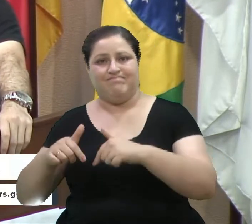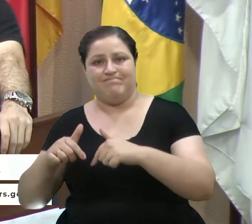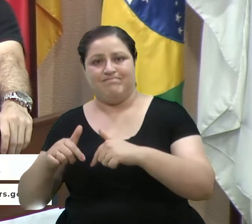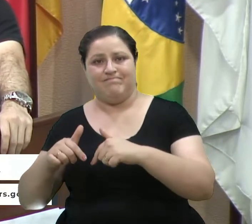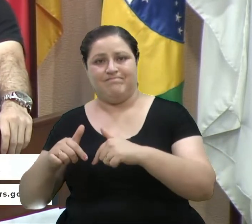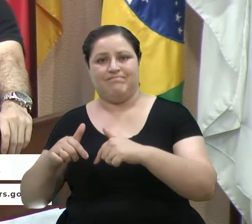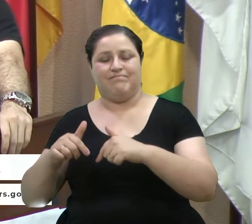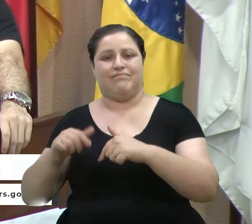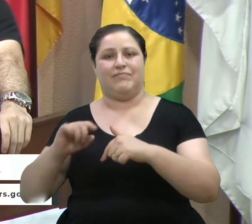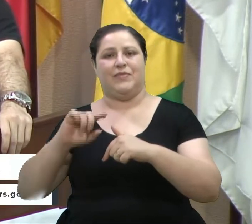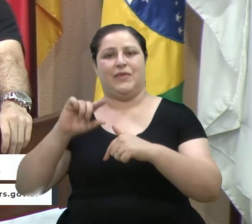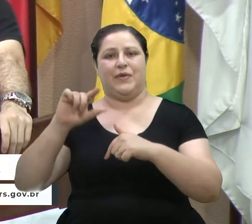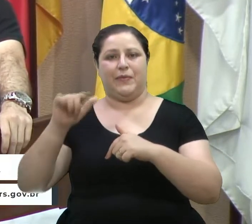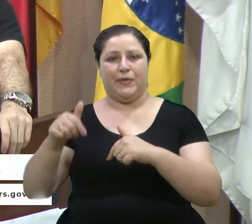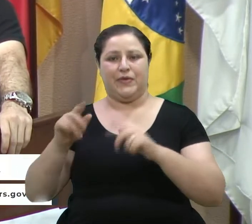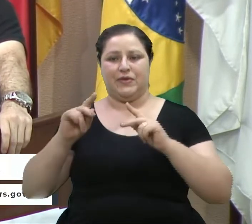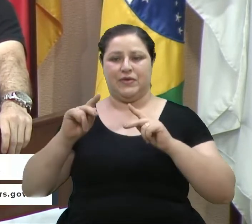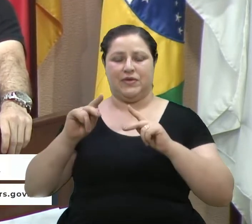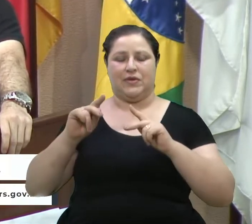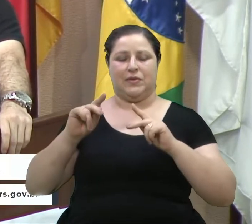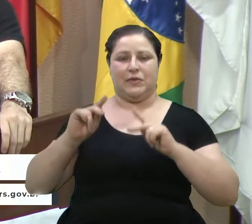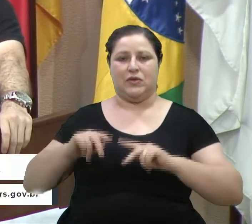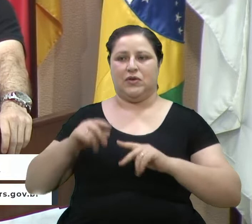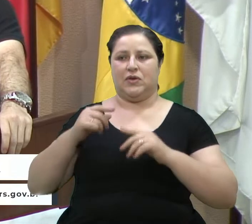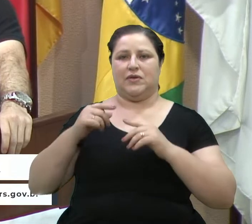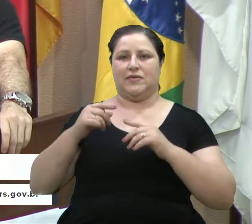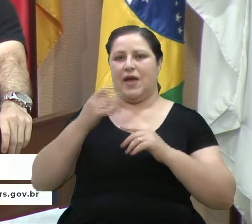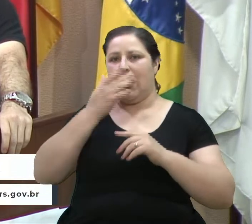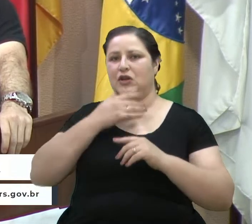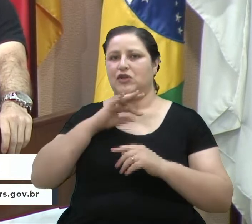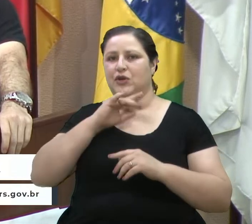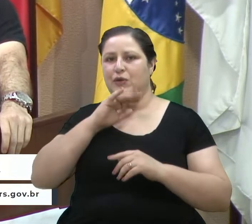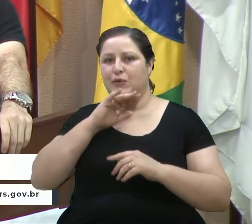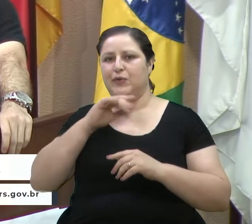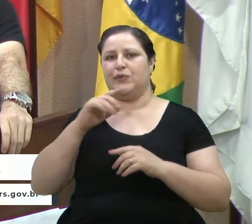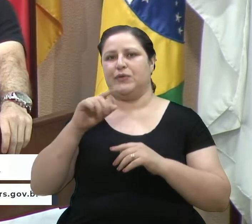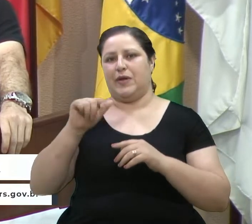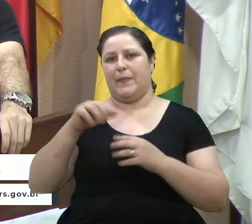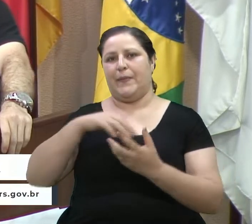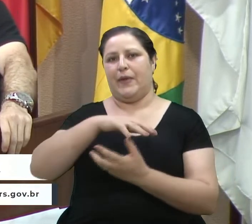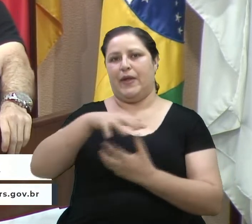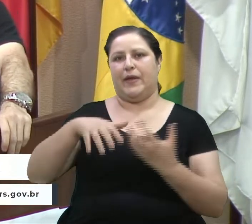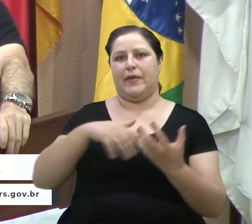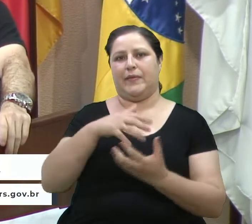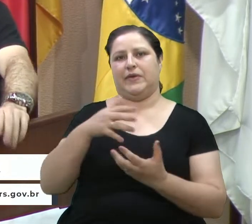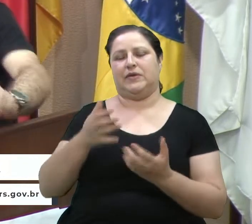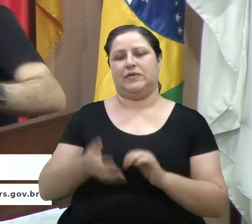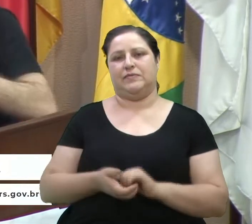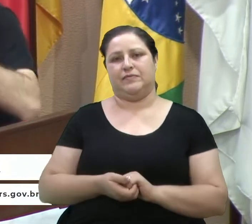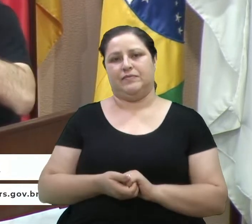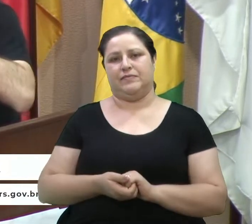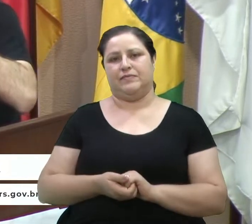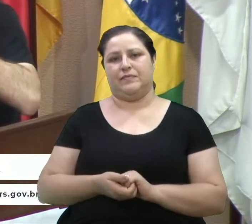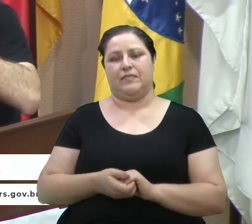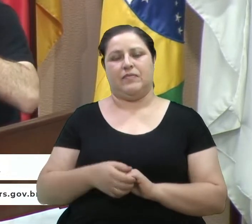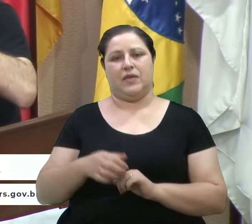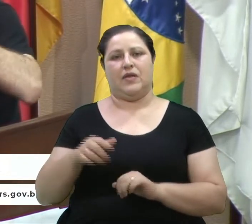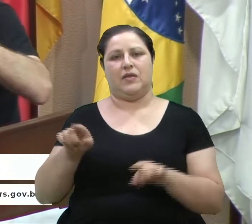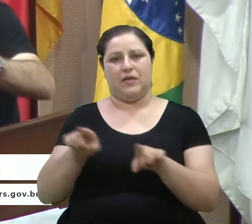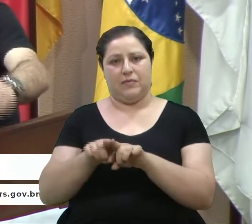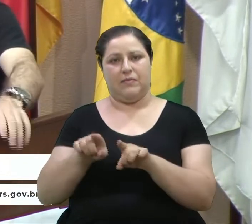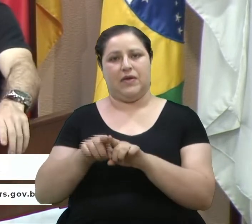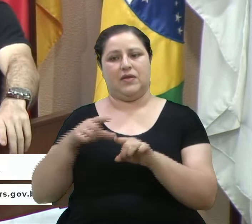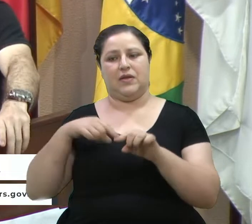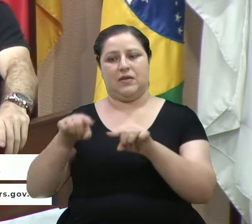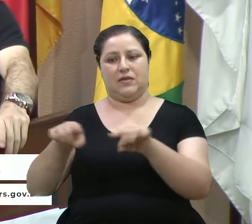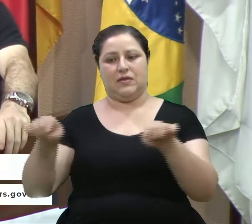bate na polícia. Então, a gente quer que seja solucionado, mas não tem solução. A gente vai colocar à disposição o gabinete aí para